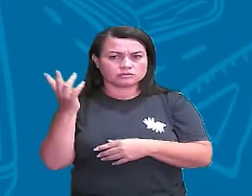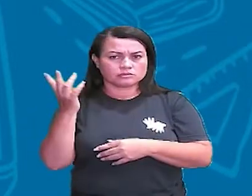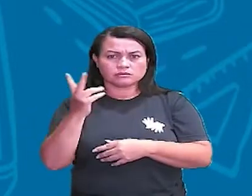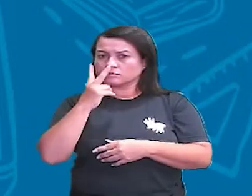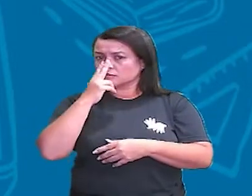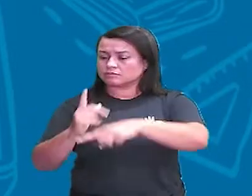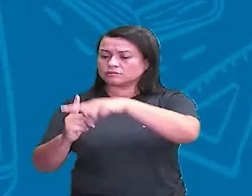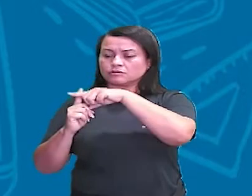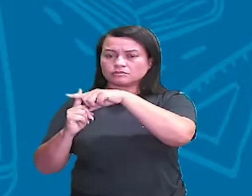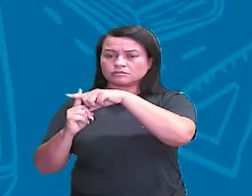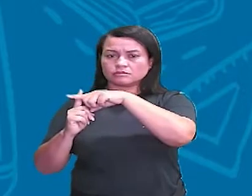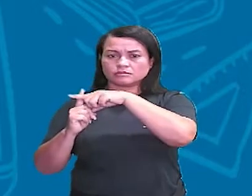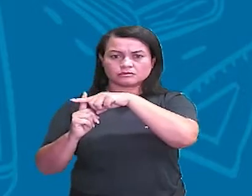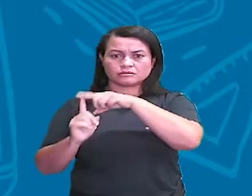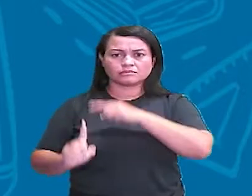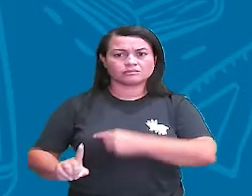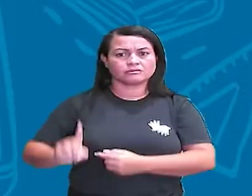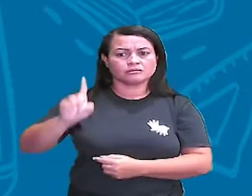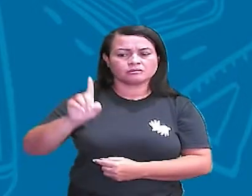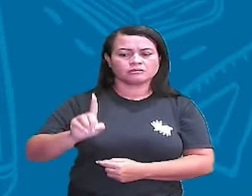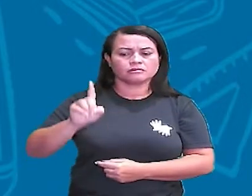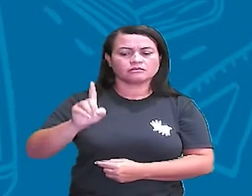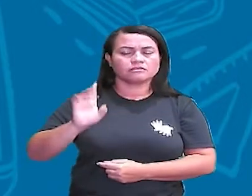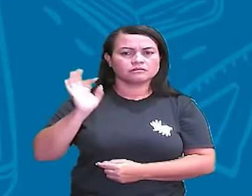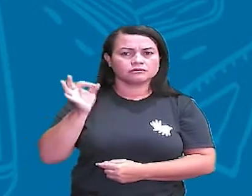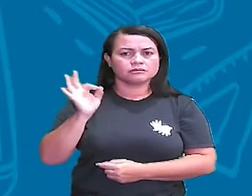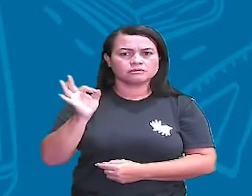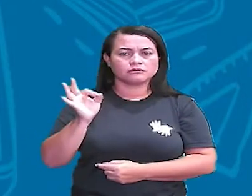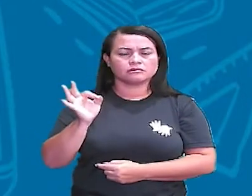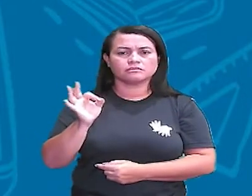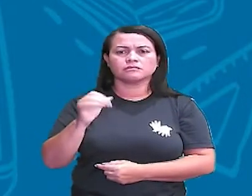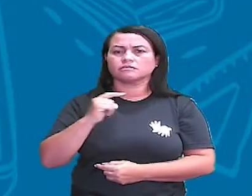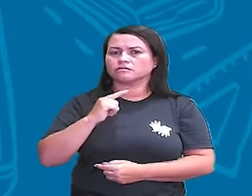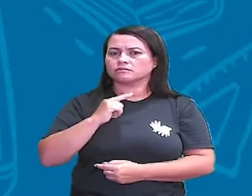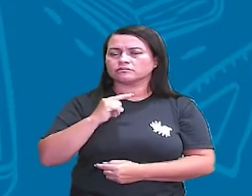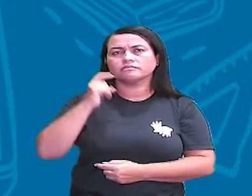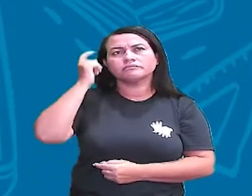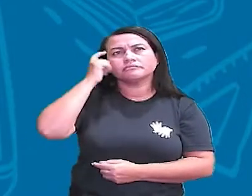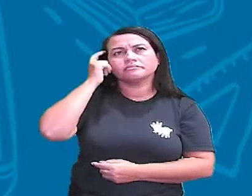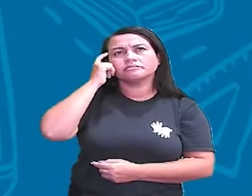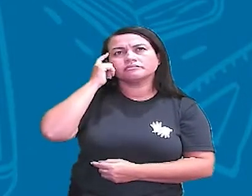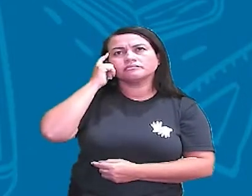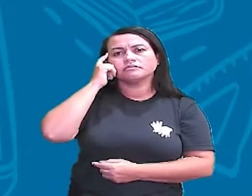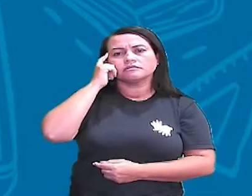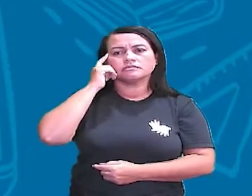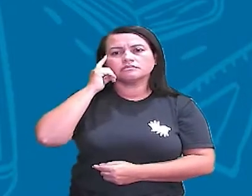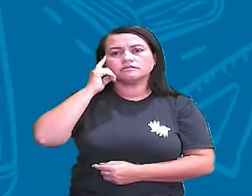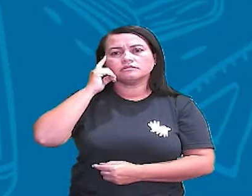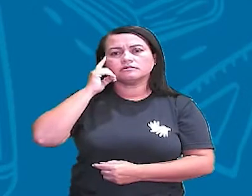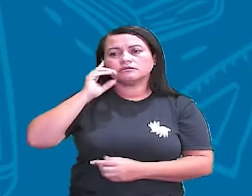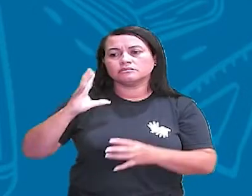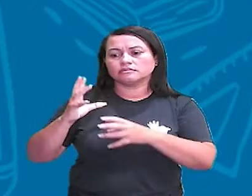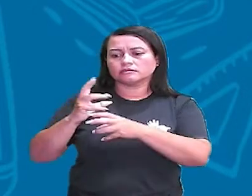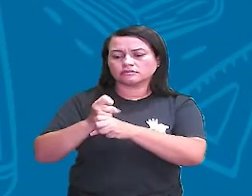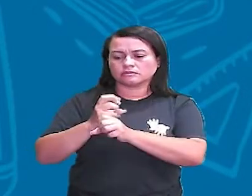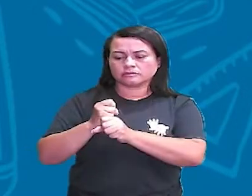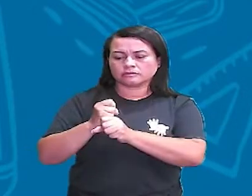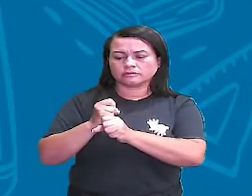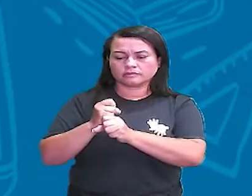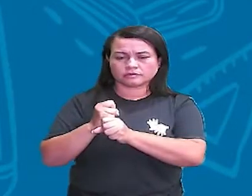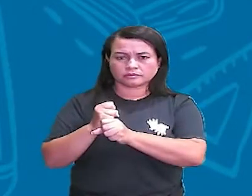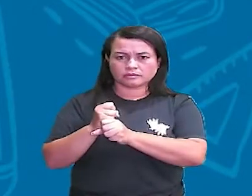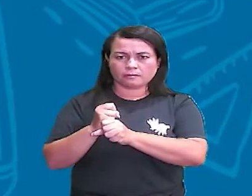aí na sua tela da TV, tá certo? Então, quando eu tiver a ideia de juntar, de